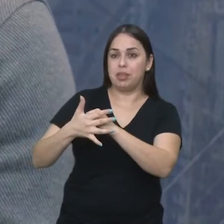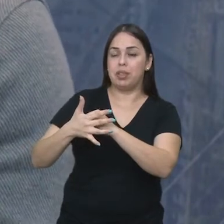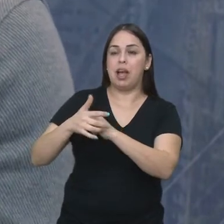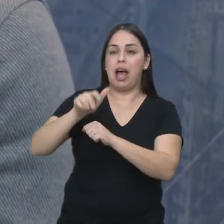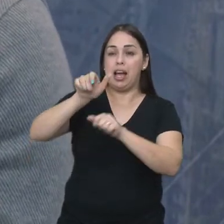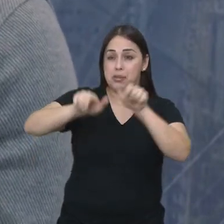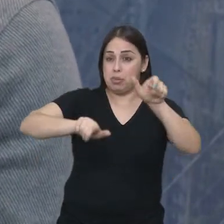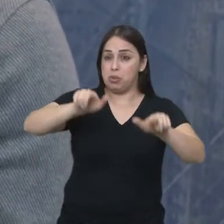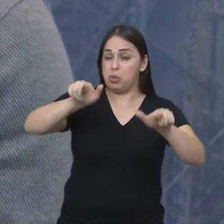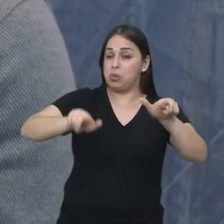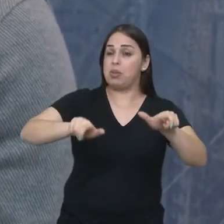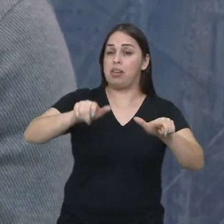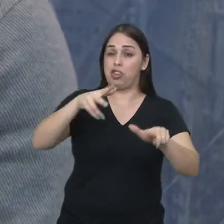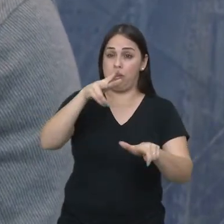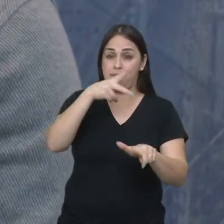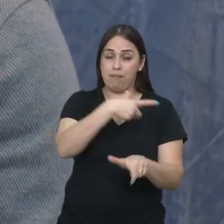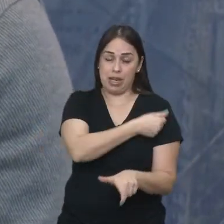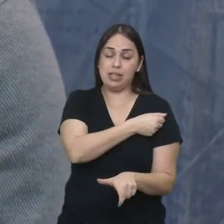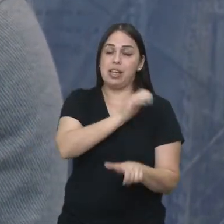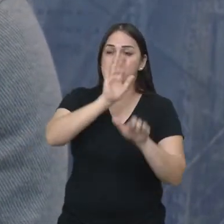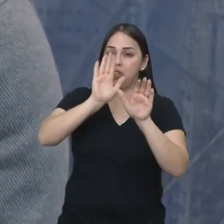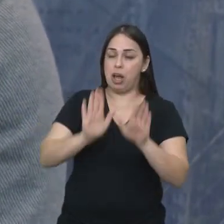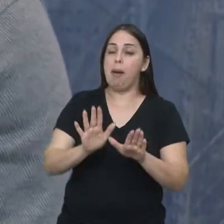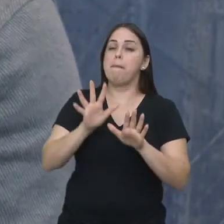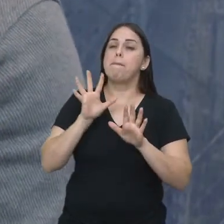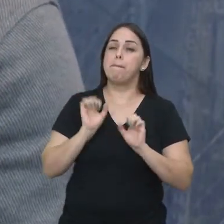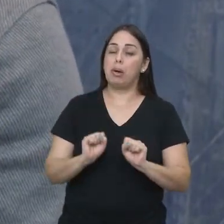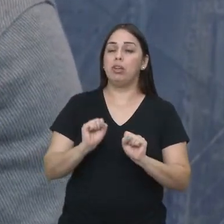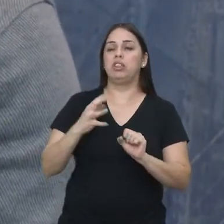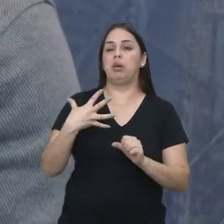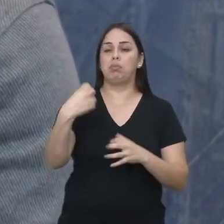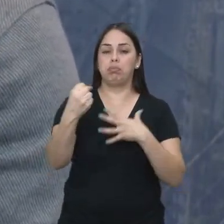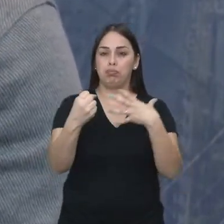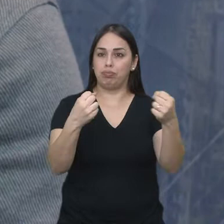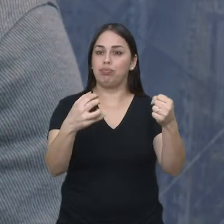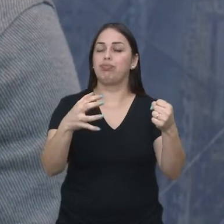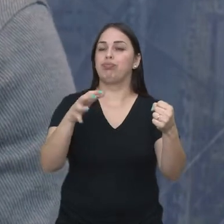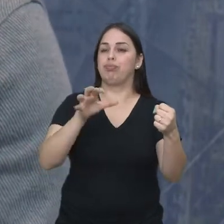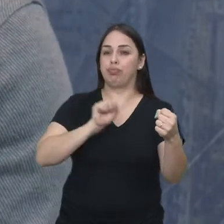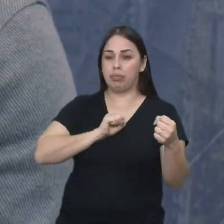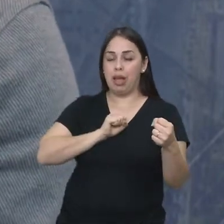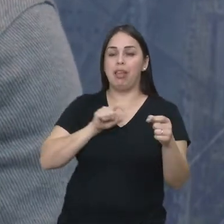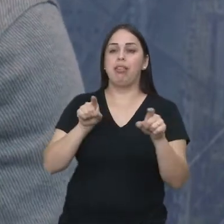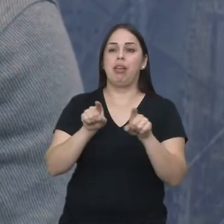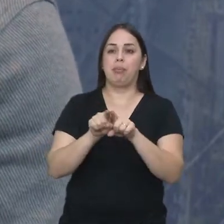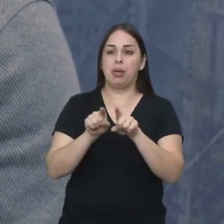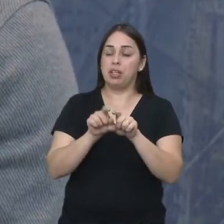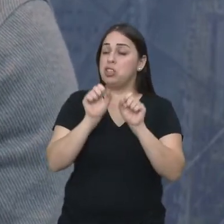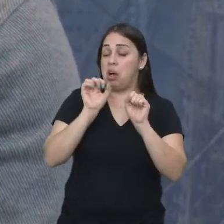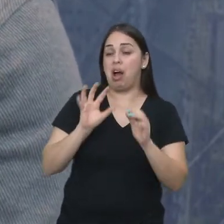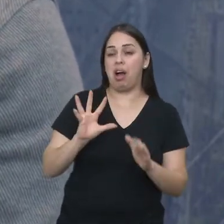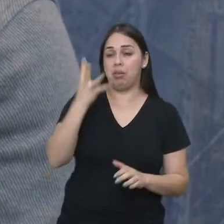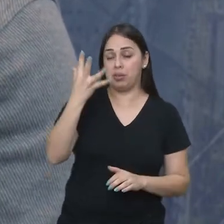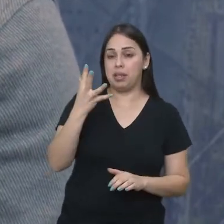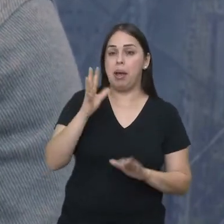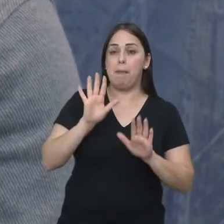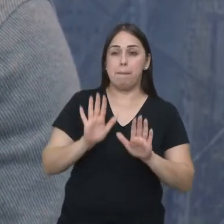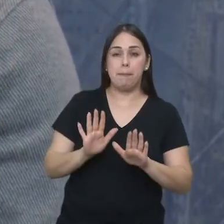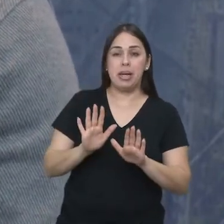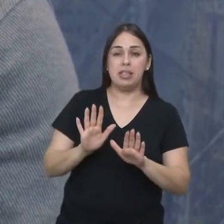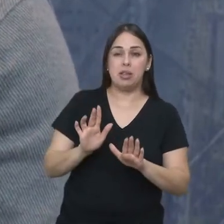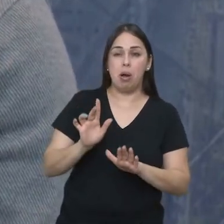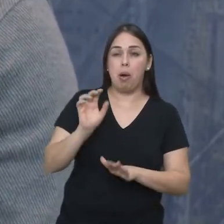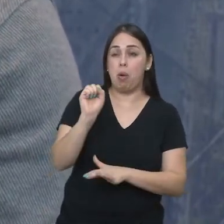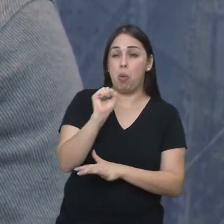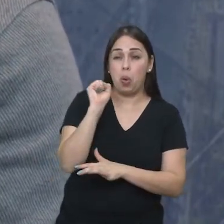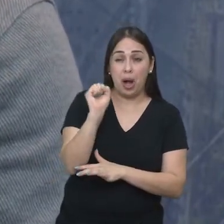Mesmo pessoas vacinadas, elas podem adquirir a Covid, podem adquirir gripe, mas o